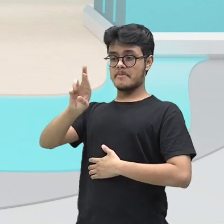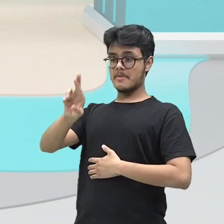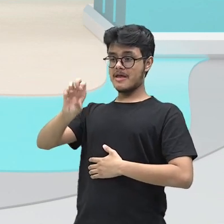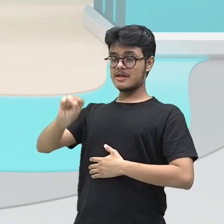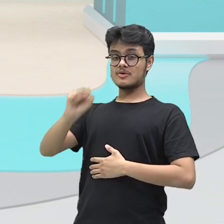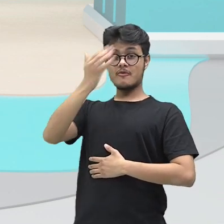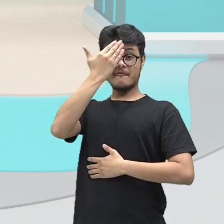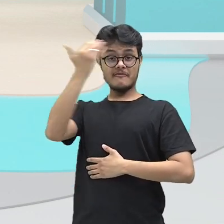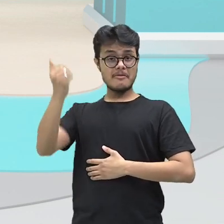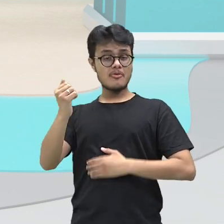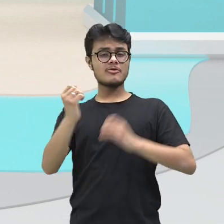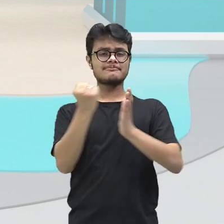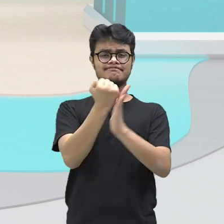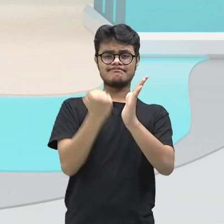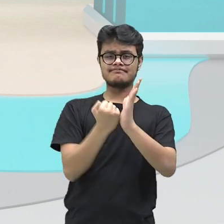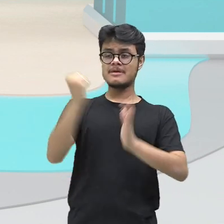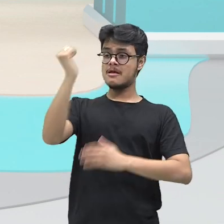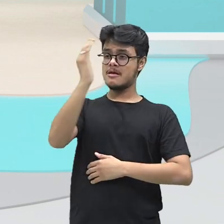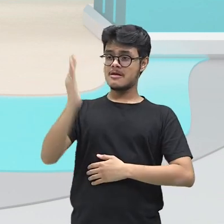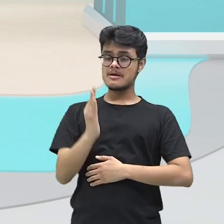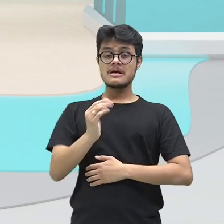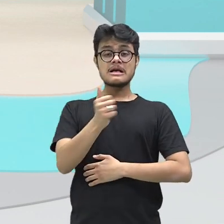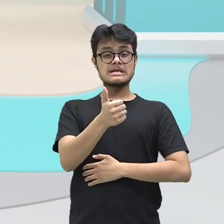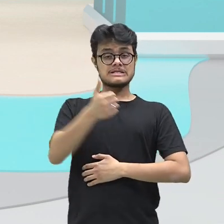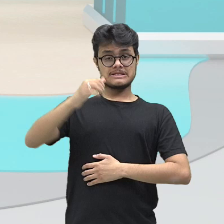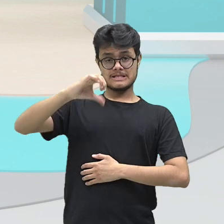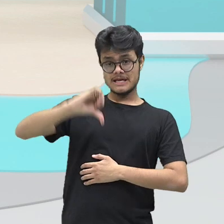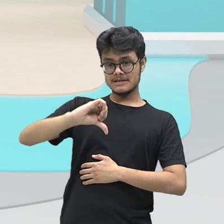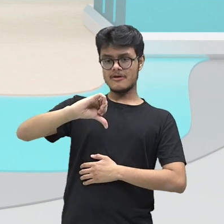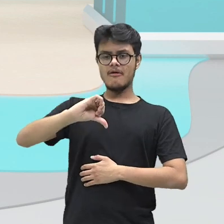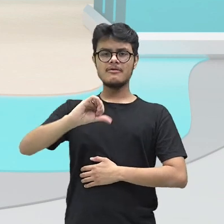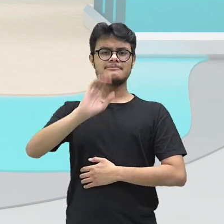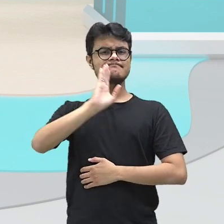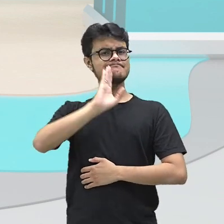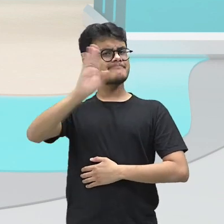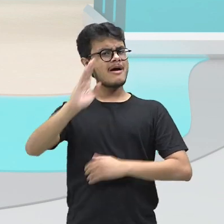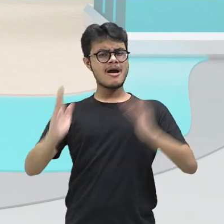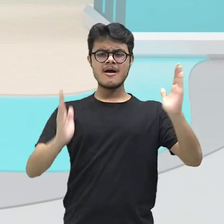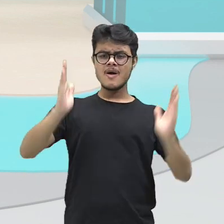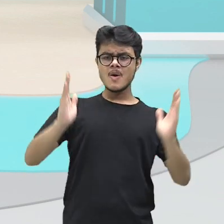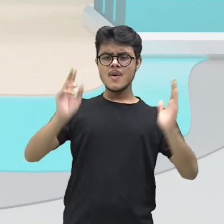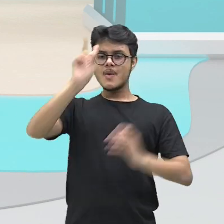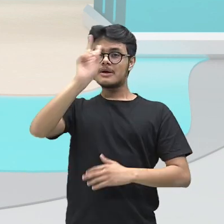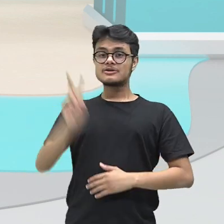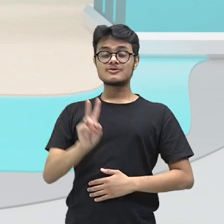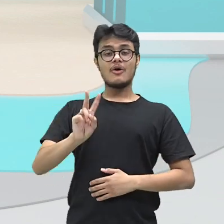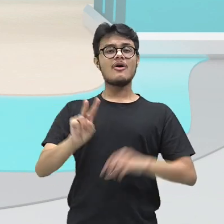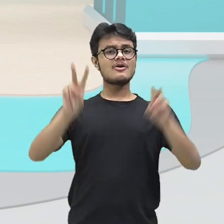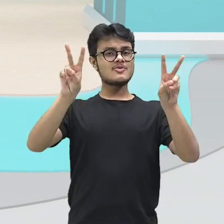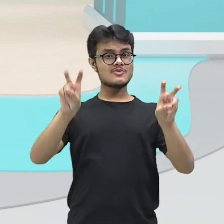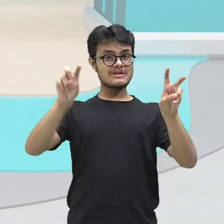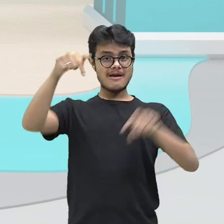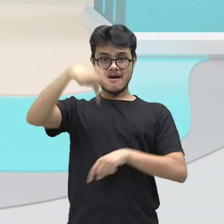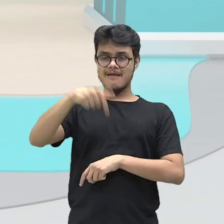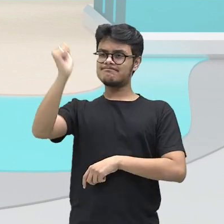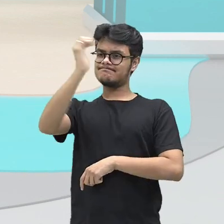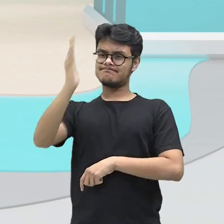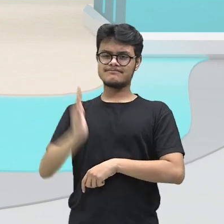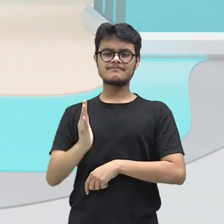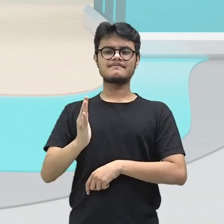XIX, ele teve preferência, ou seja, ele privilegiou cenas históricas com temas nacionais. Um